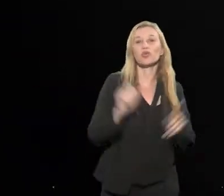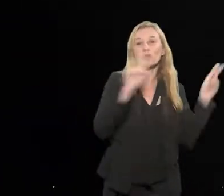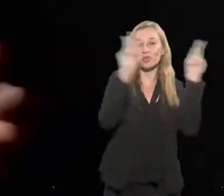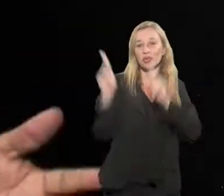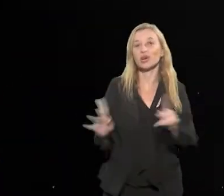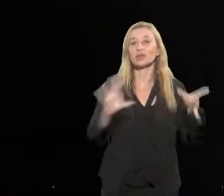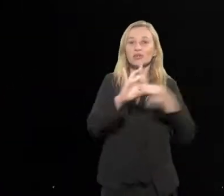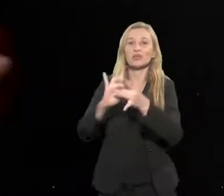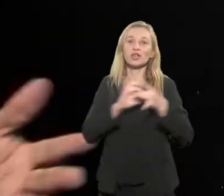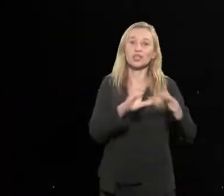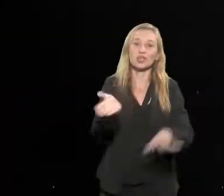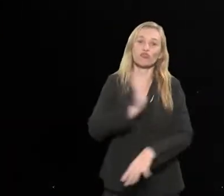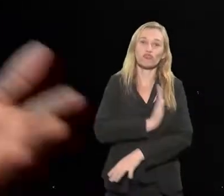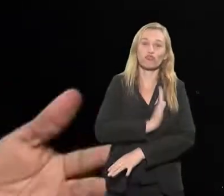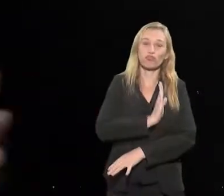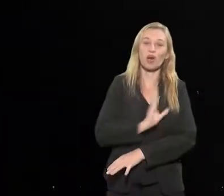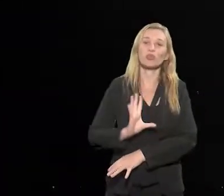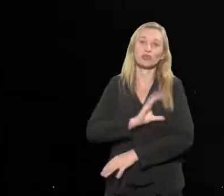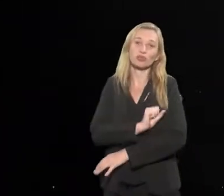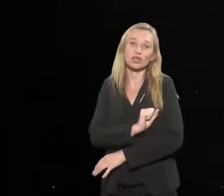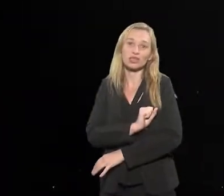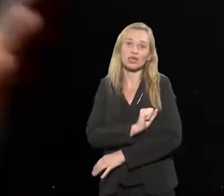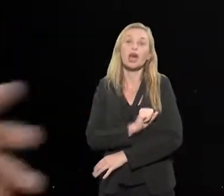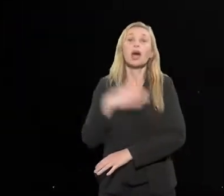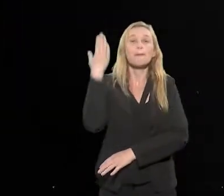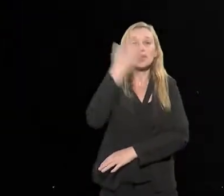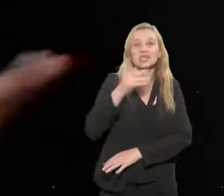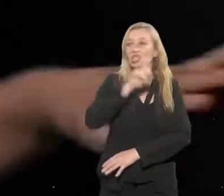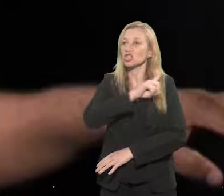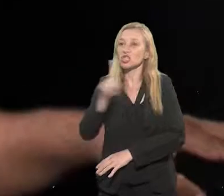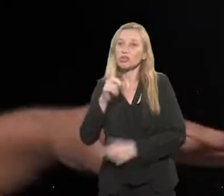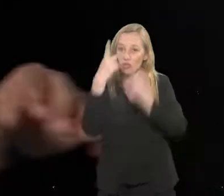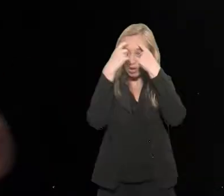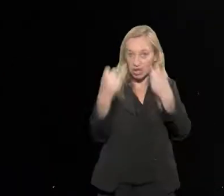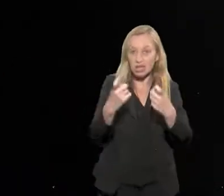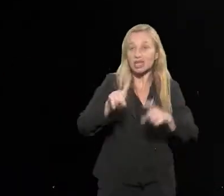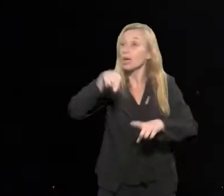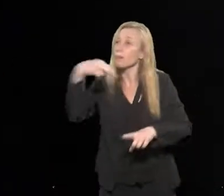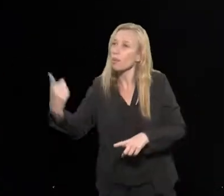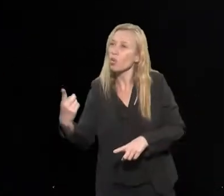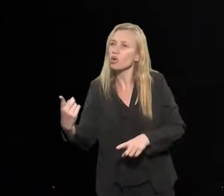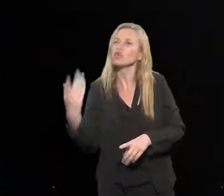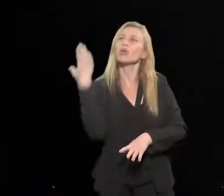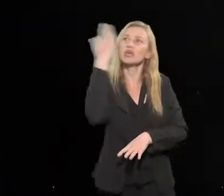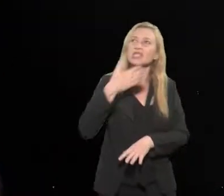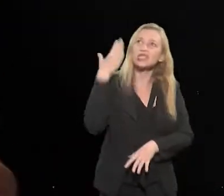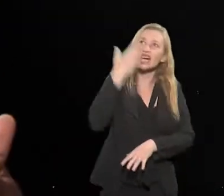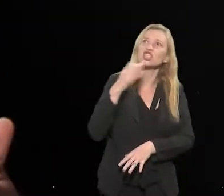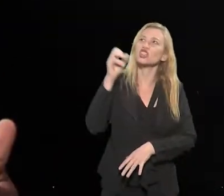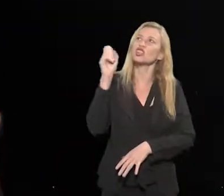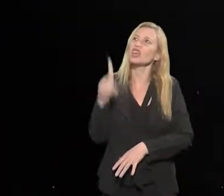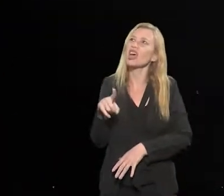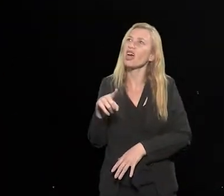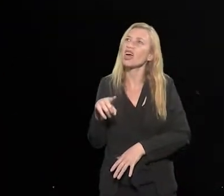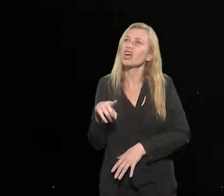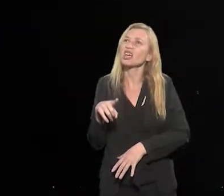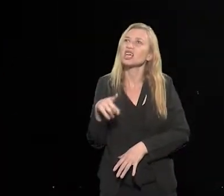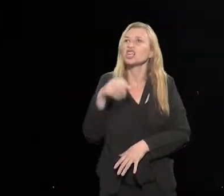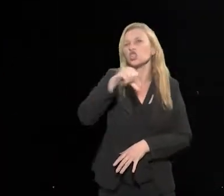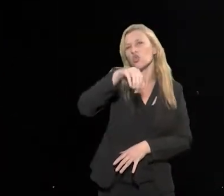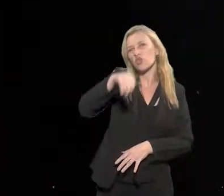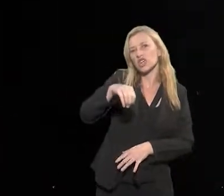união, curta o baile funk com amor no coração. Essa mensagem da não violência. Depois eu trouxe uma mensagem que